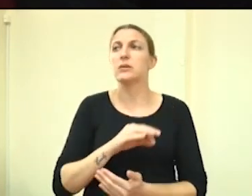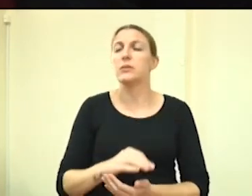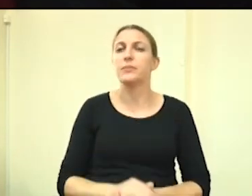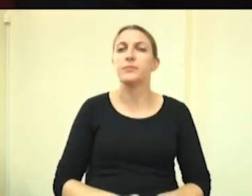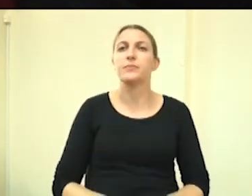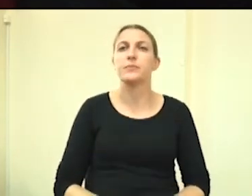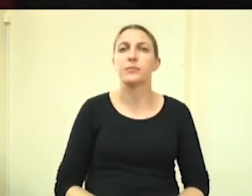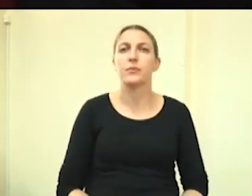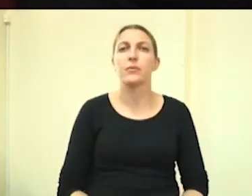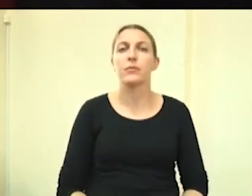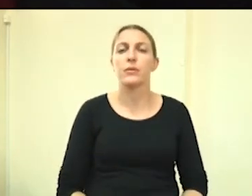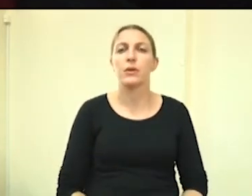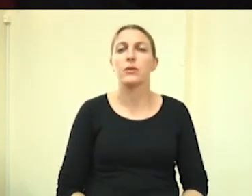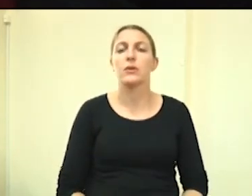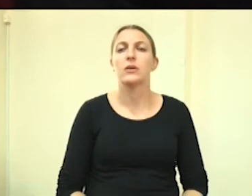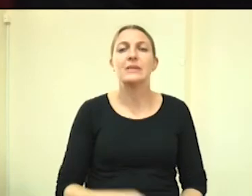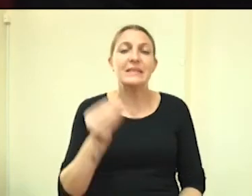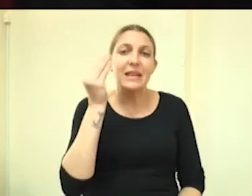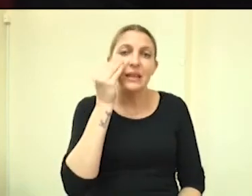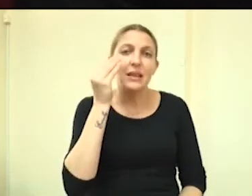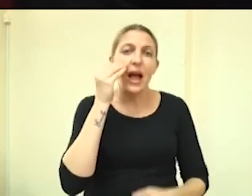tentar que a nossa sessão